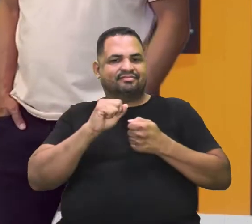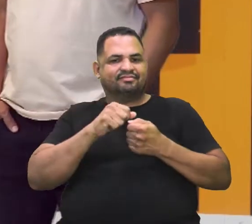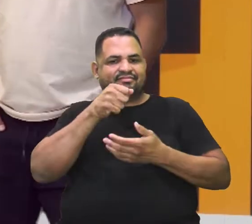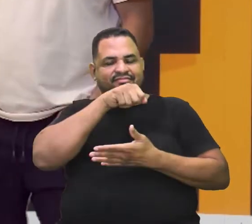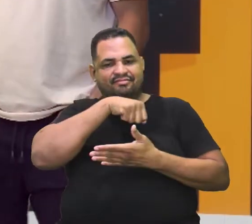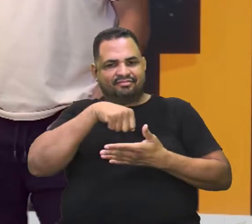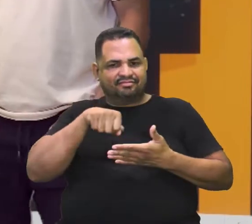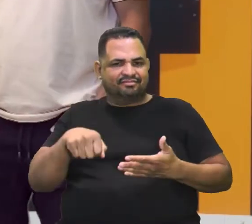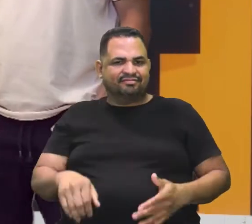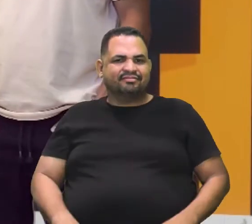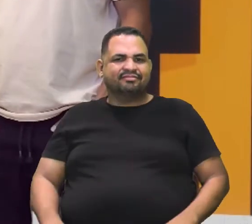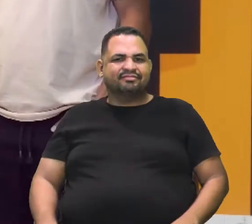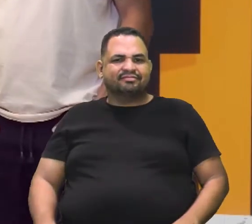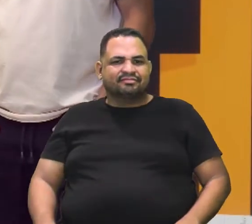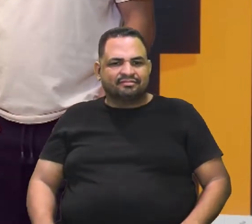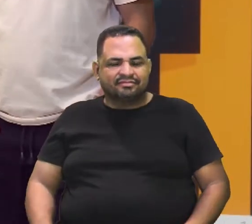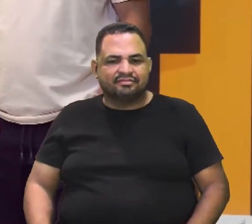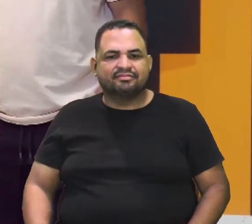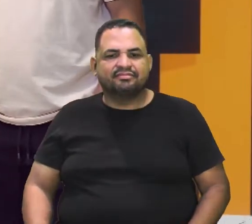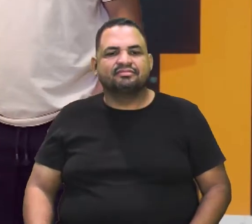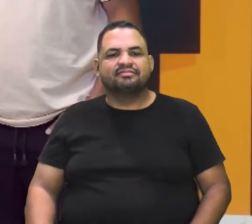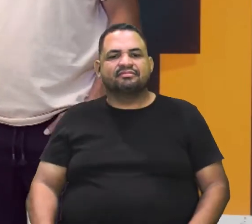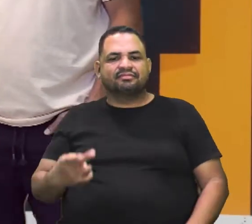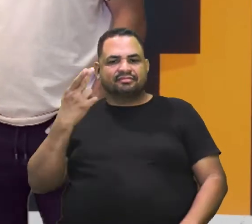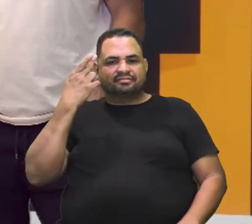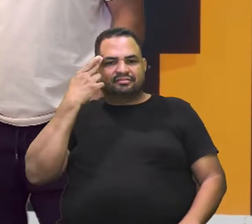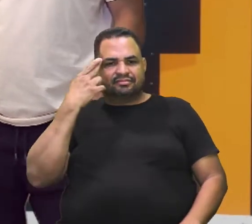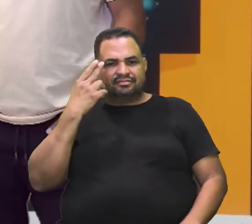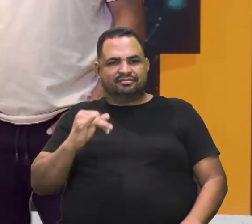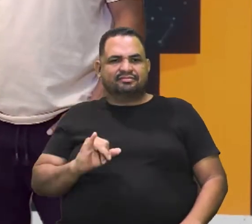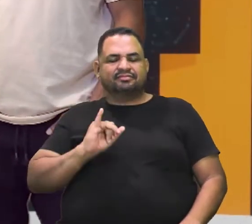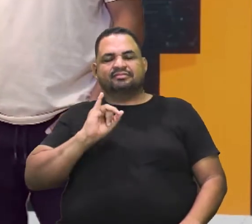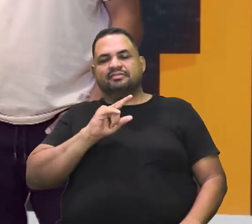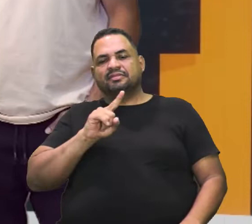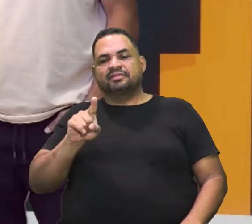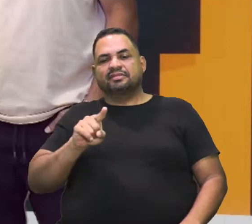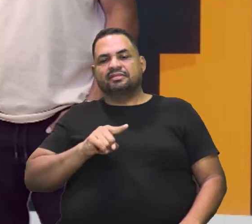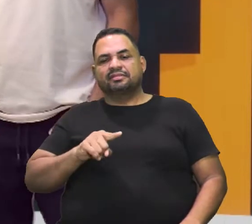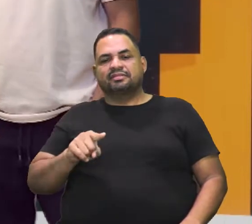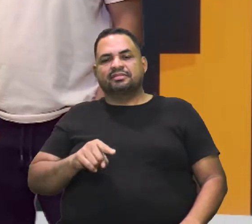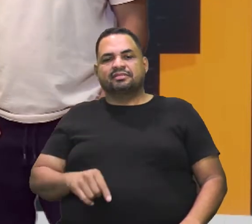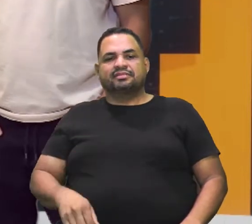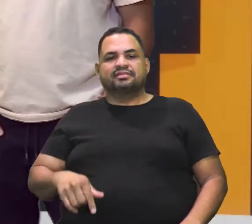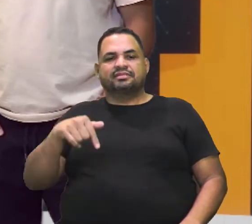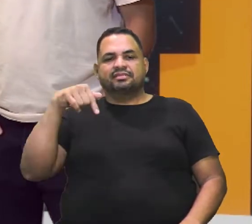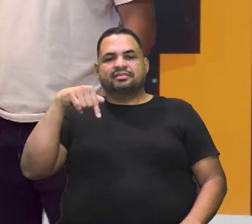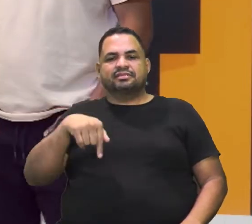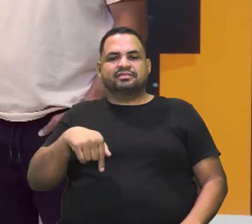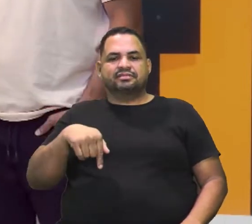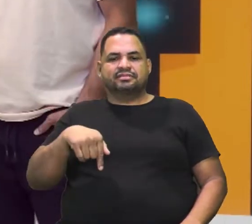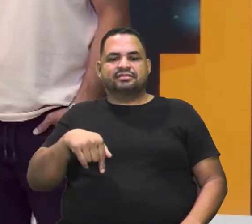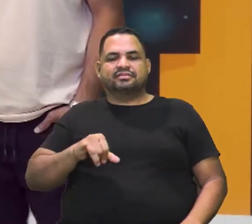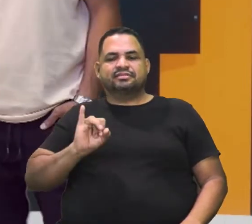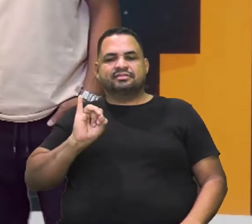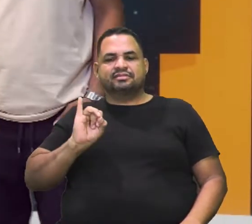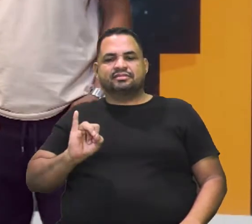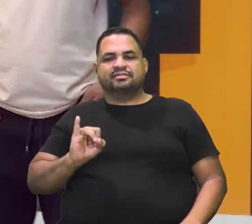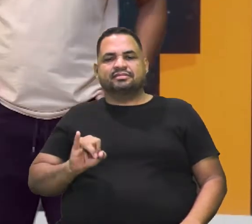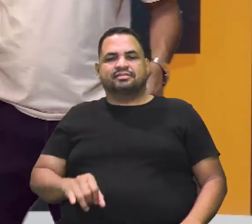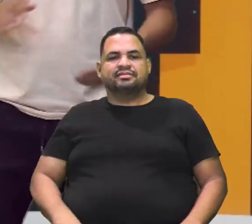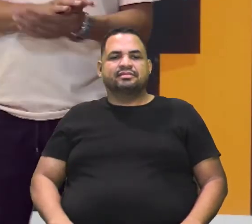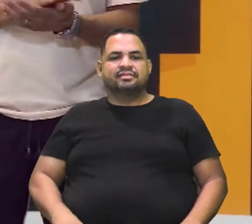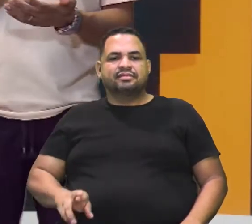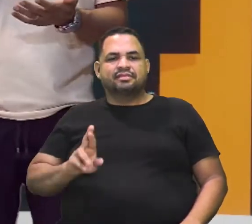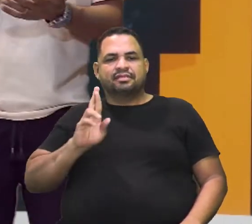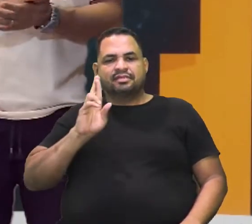suas anotações, tá? Dos conjuntos dos naturais, depois inteiros, racionais, irracionais e